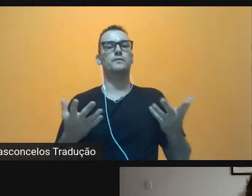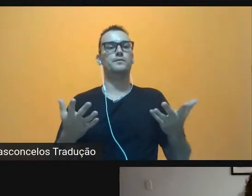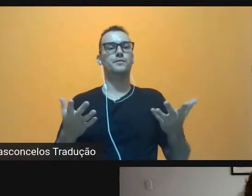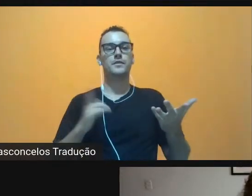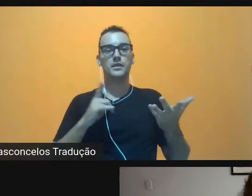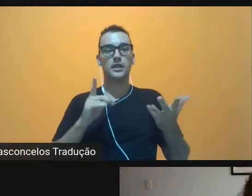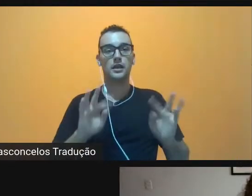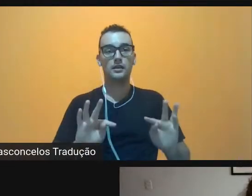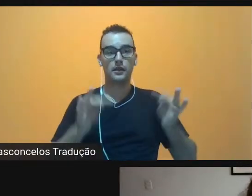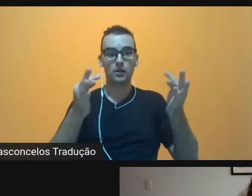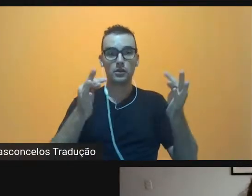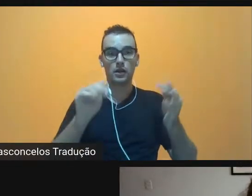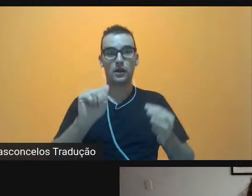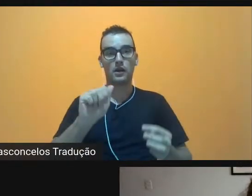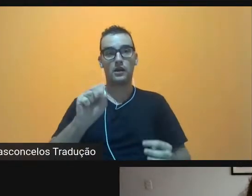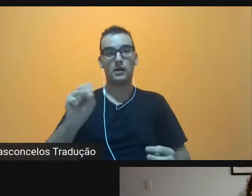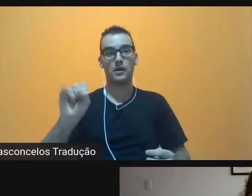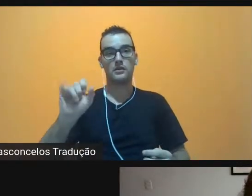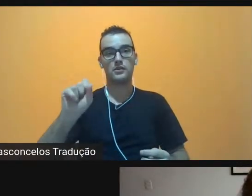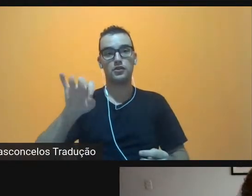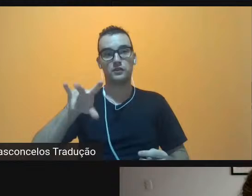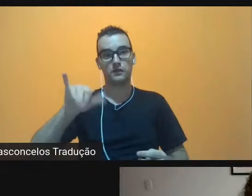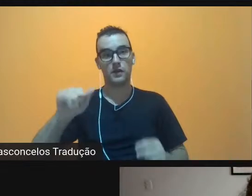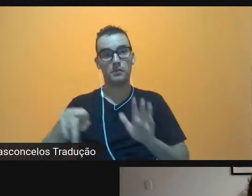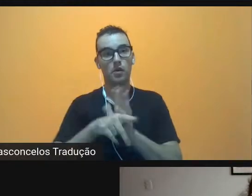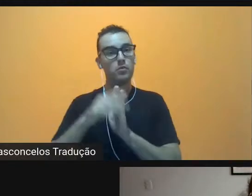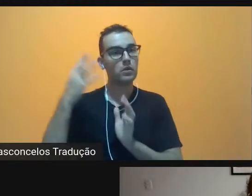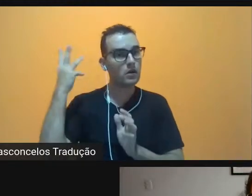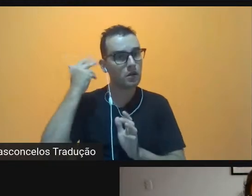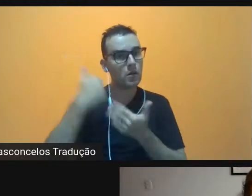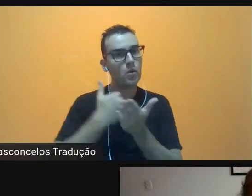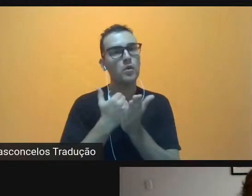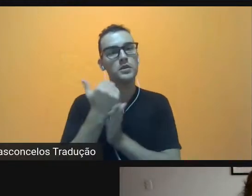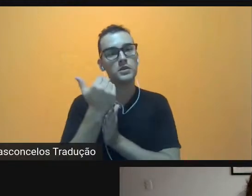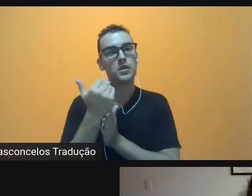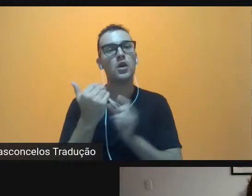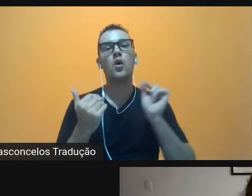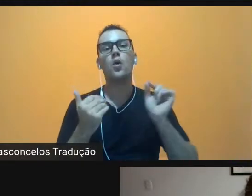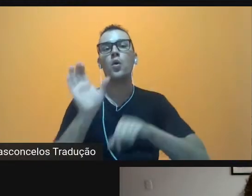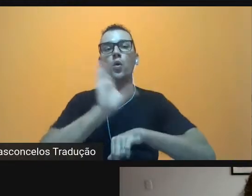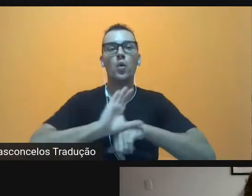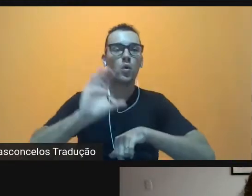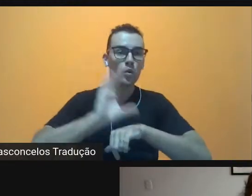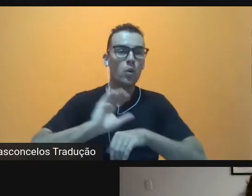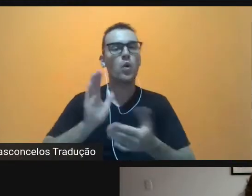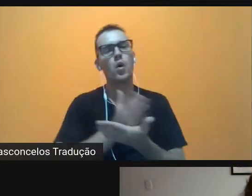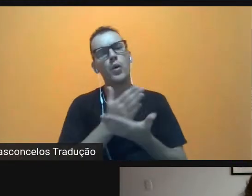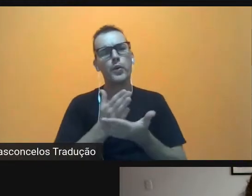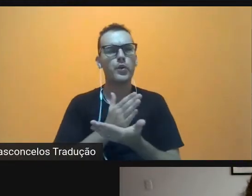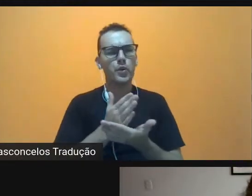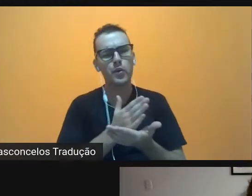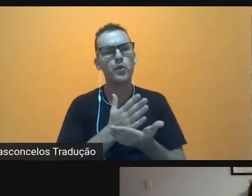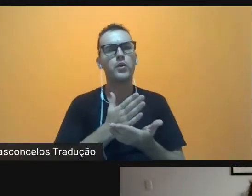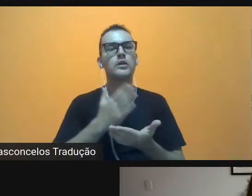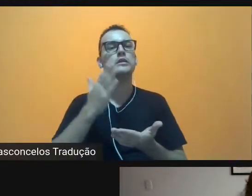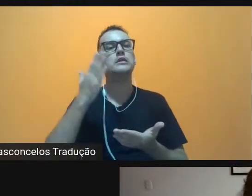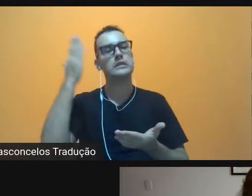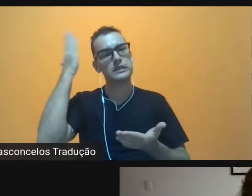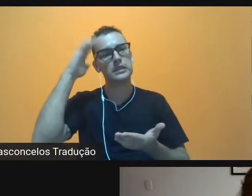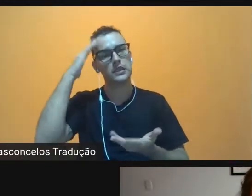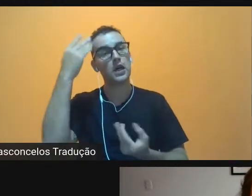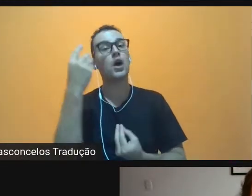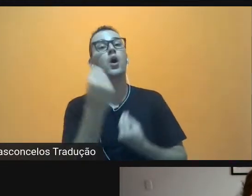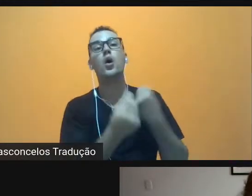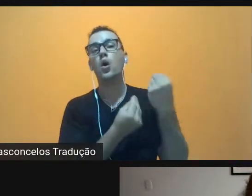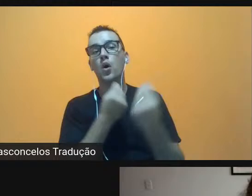tecnologia assistiva da audiodescrição. E aí eu comecei a fazer alguns cursos, né, entender um pouco,